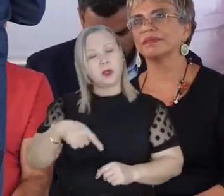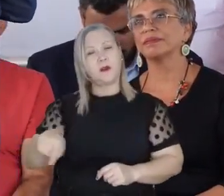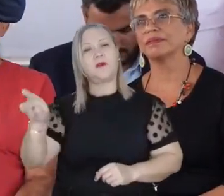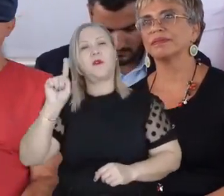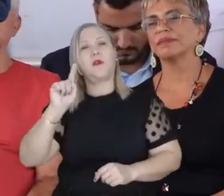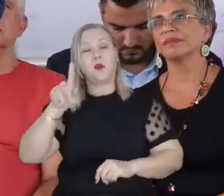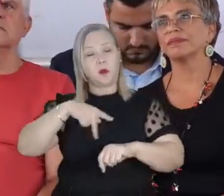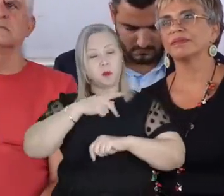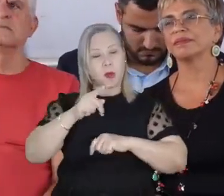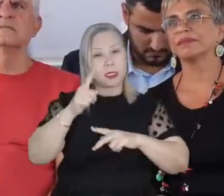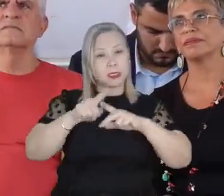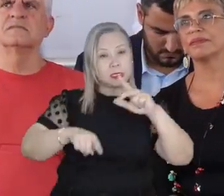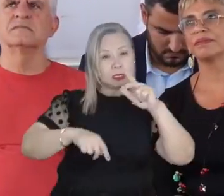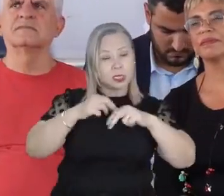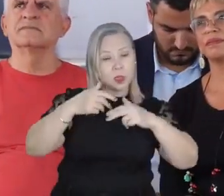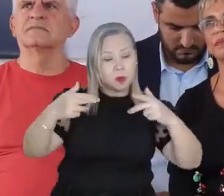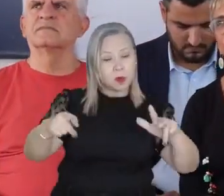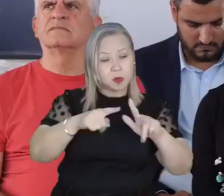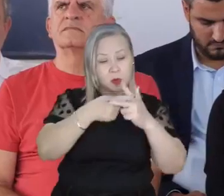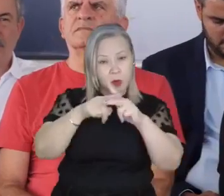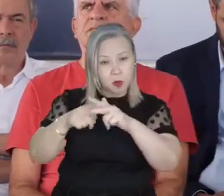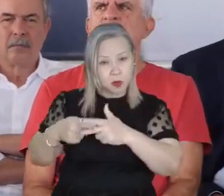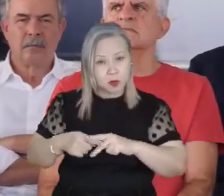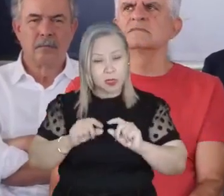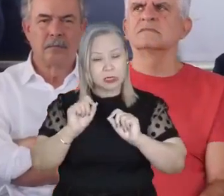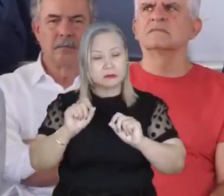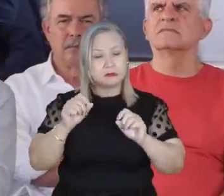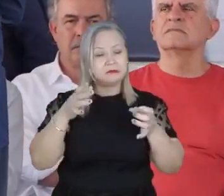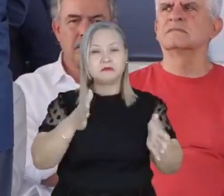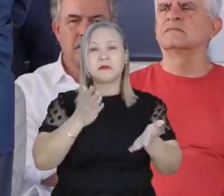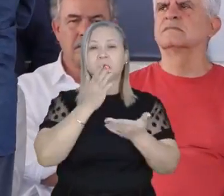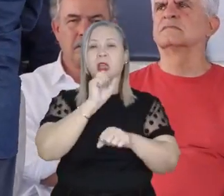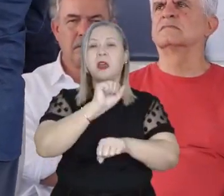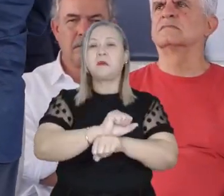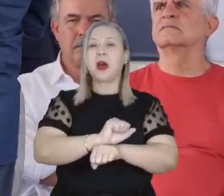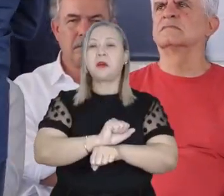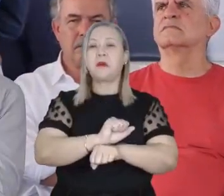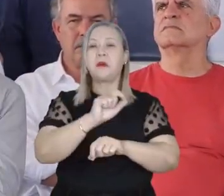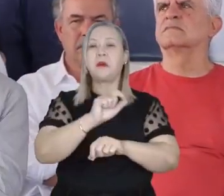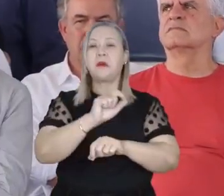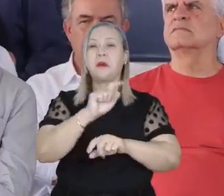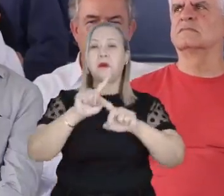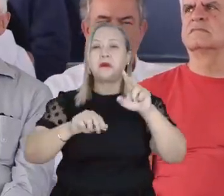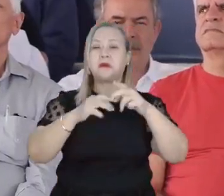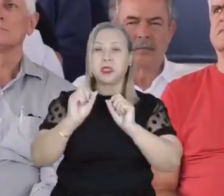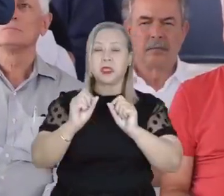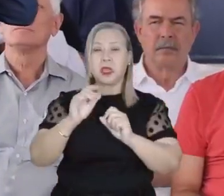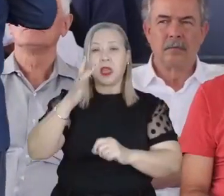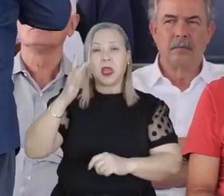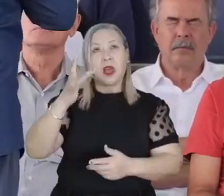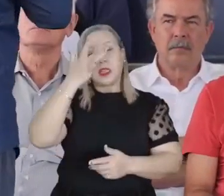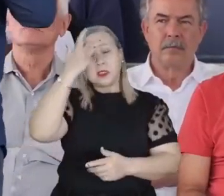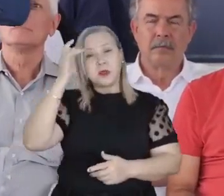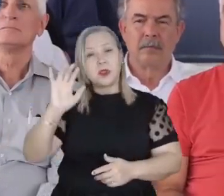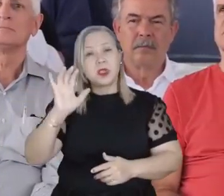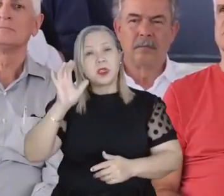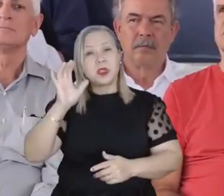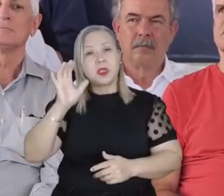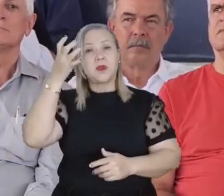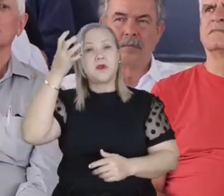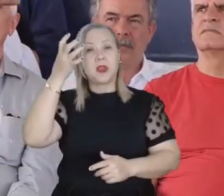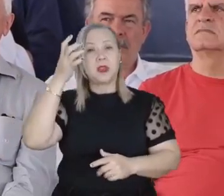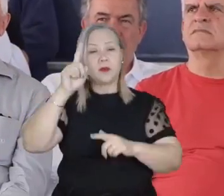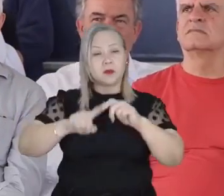de produzir aqui. As pessoas resolveram criar o produto mundial e produzir fora. E agora a gente está